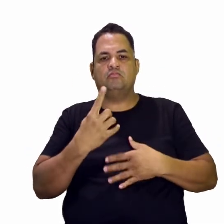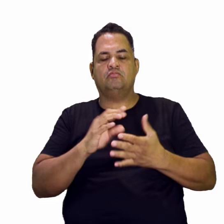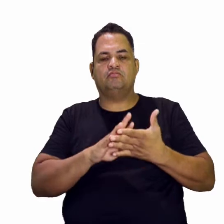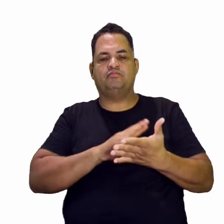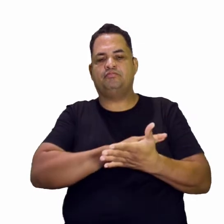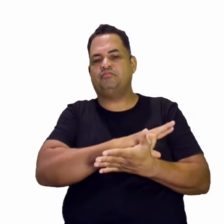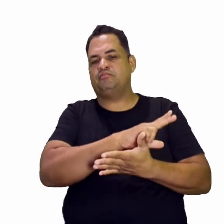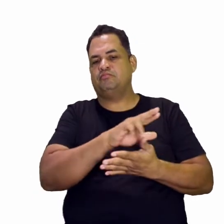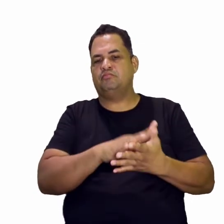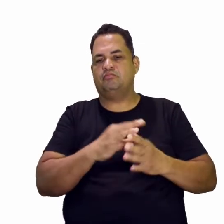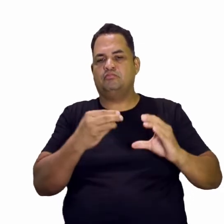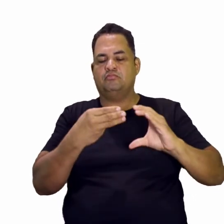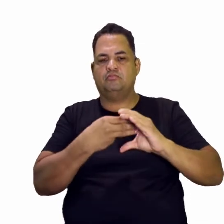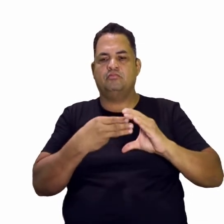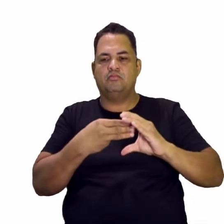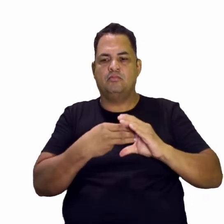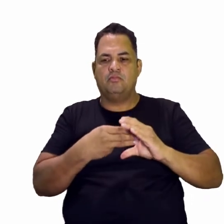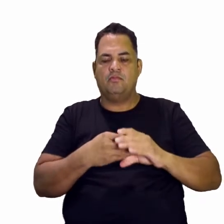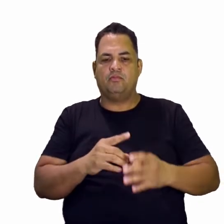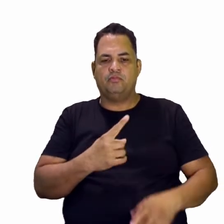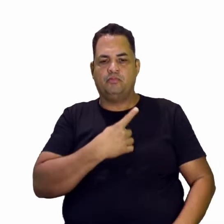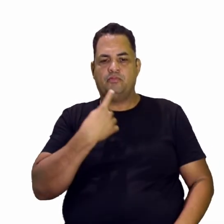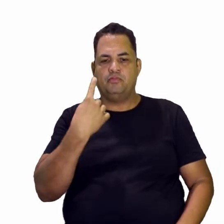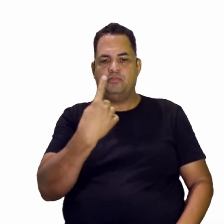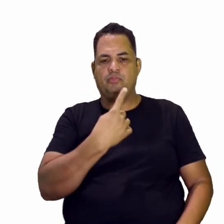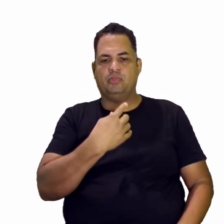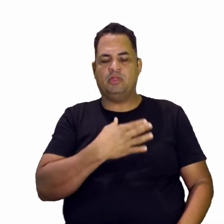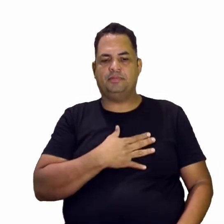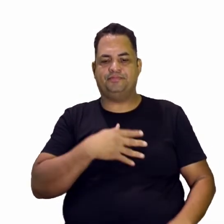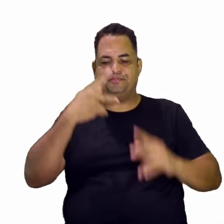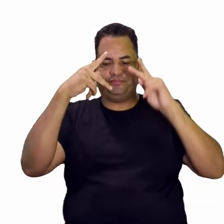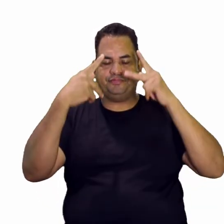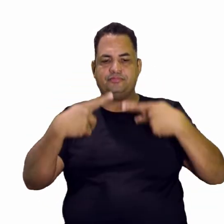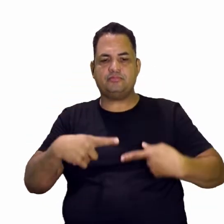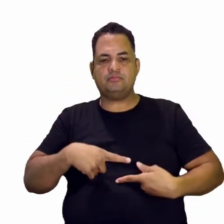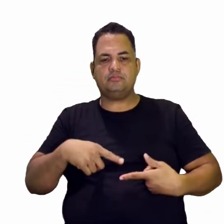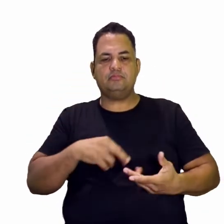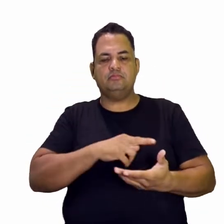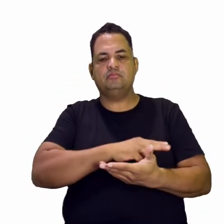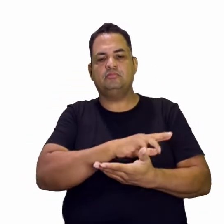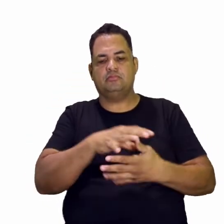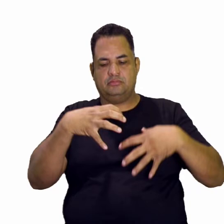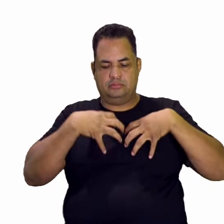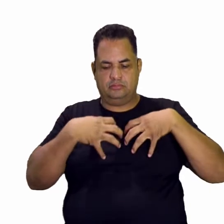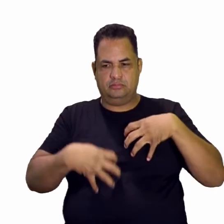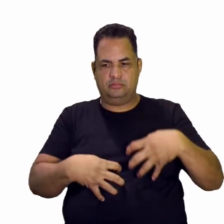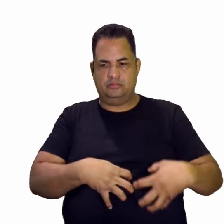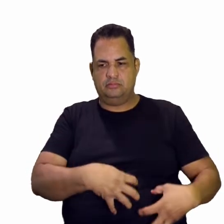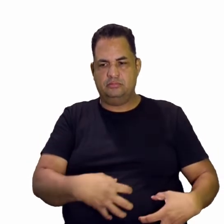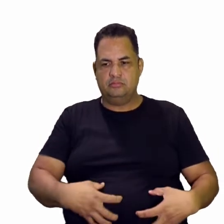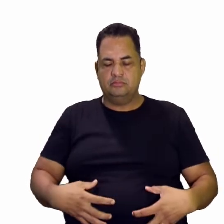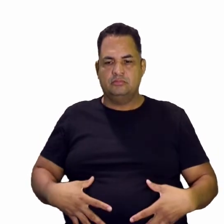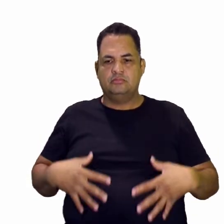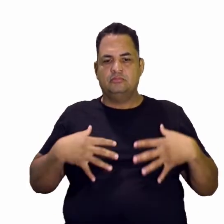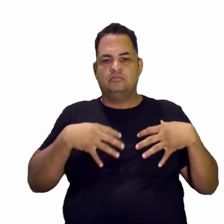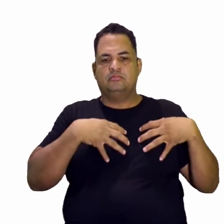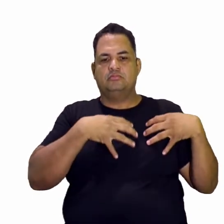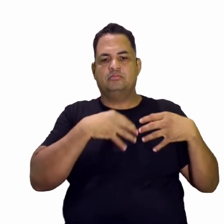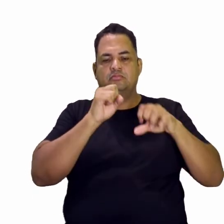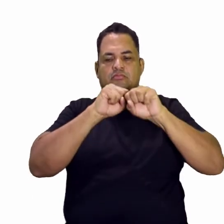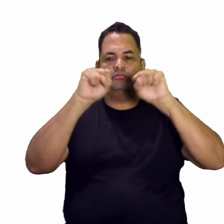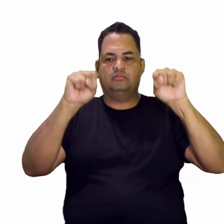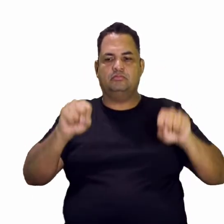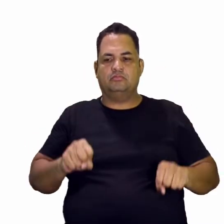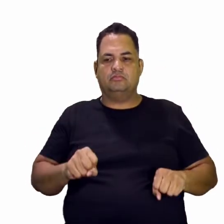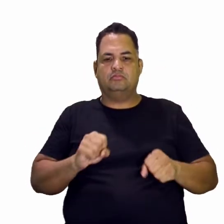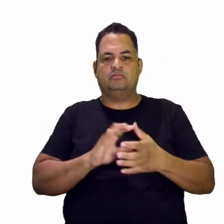ser pluricelular complexo. Ou seja, nós seres humanos temos vários órgãos que vão estar presentes em vários